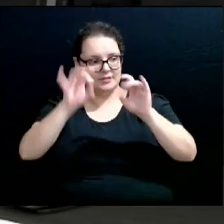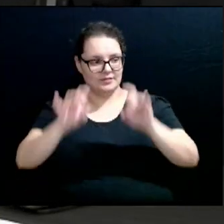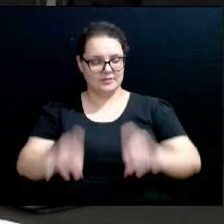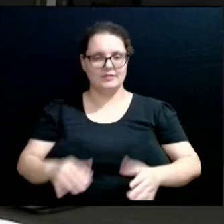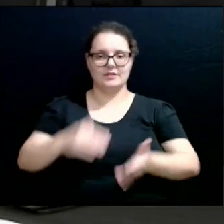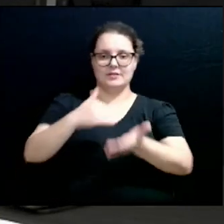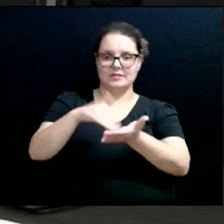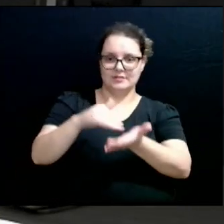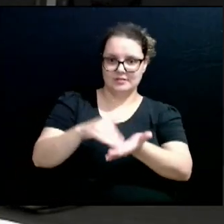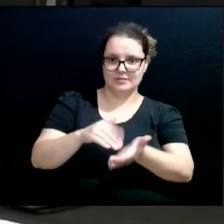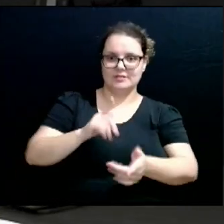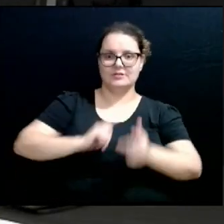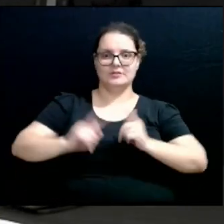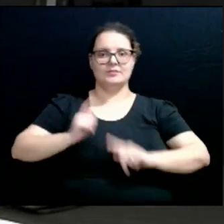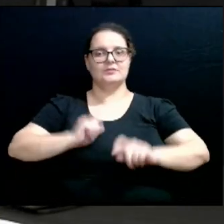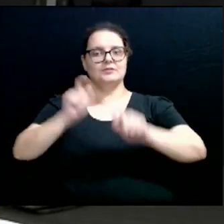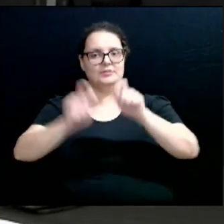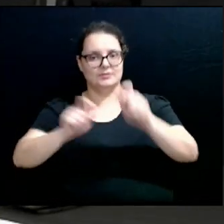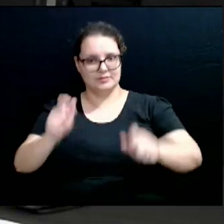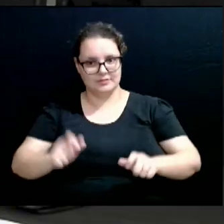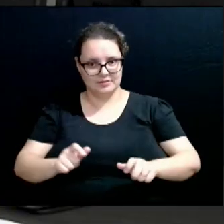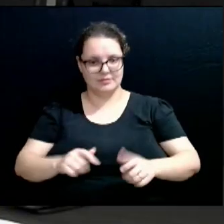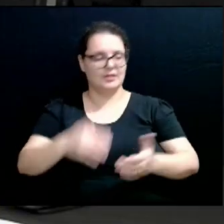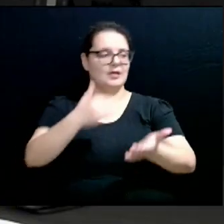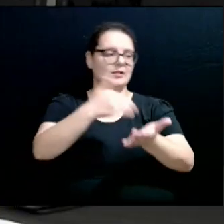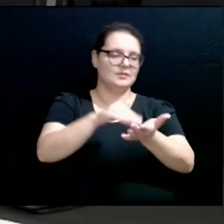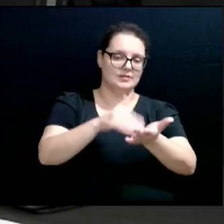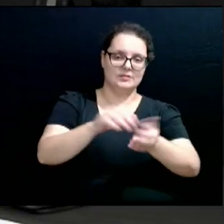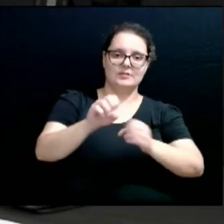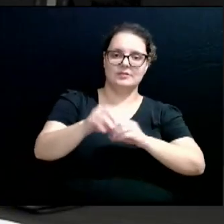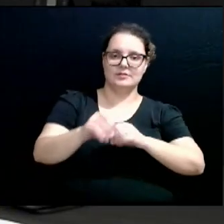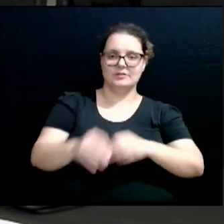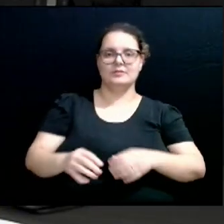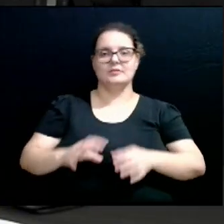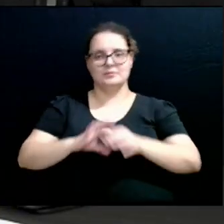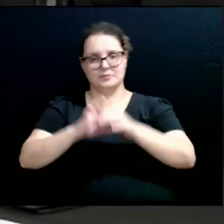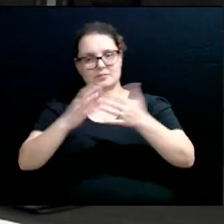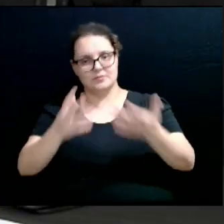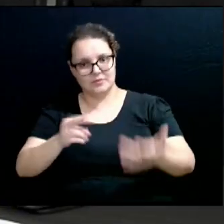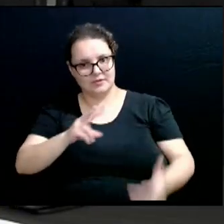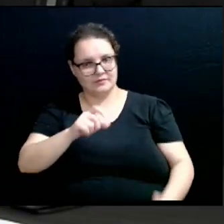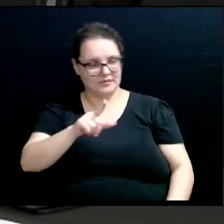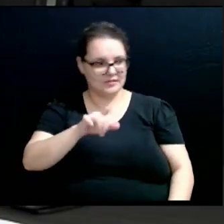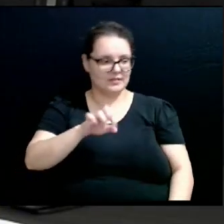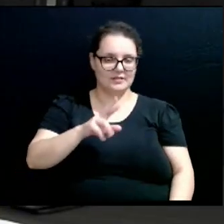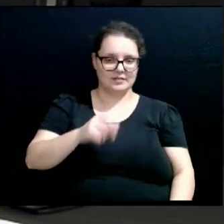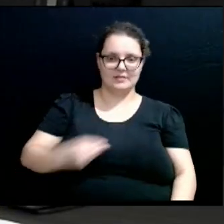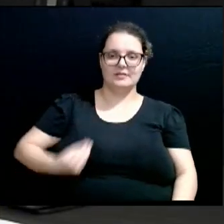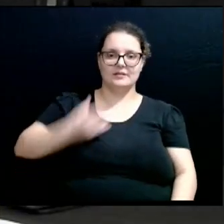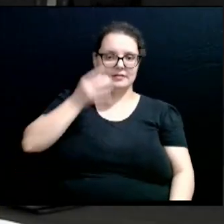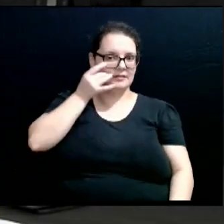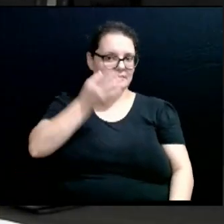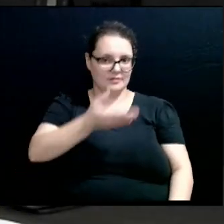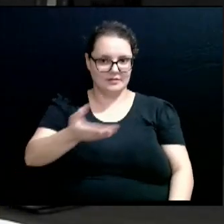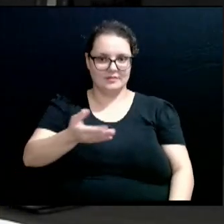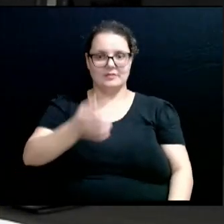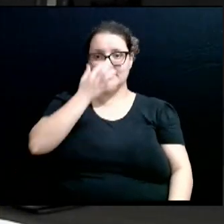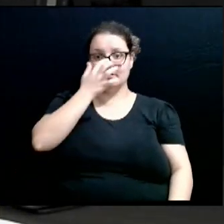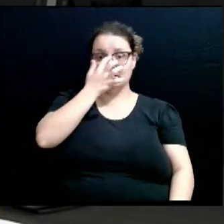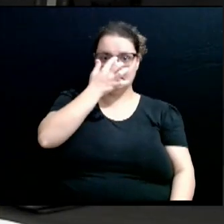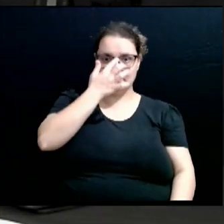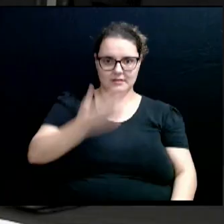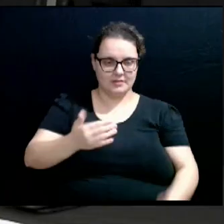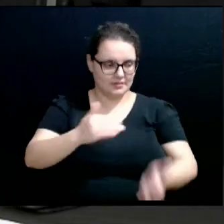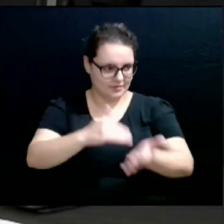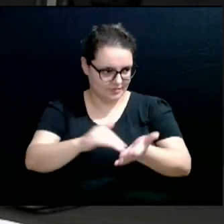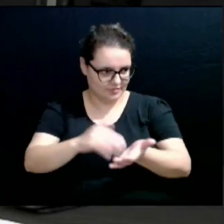de Pessoas, à Secretaria da Educação por ter permitido, autorizado a presença de vocês, a sua presença aqui, Secretaria de